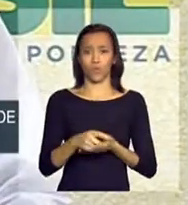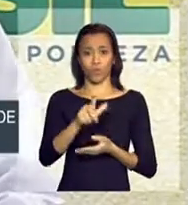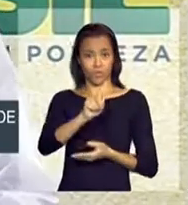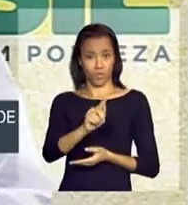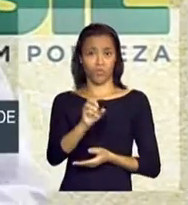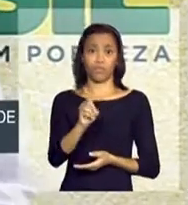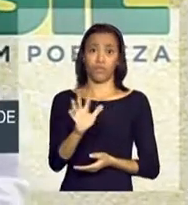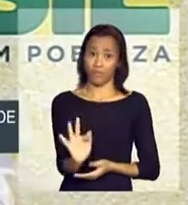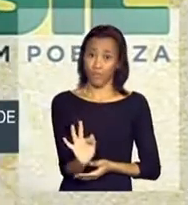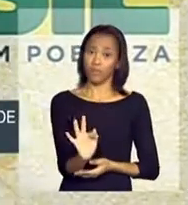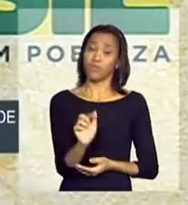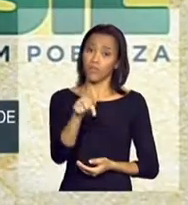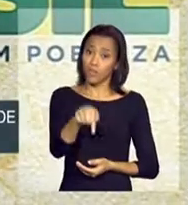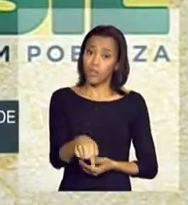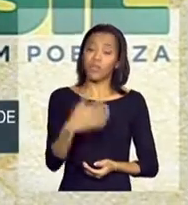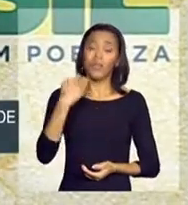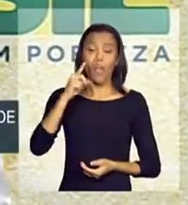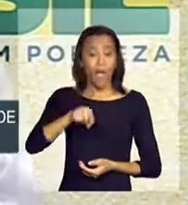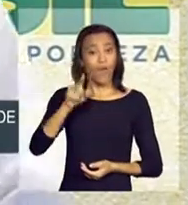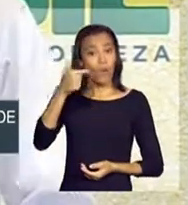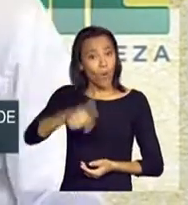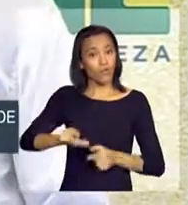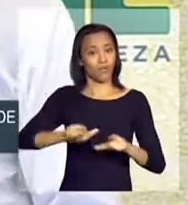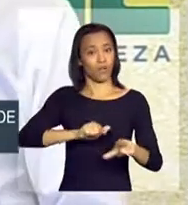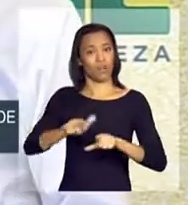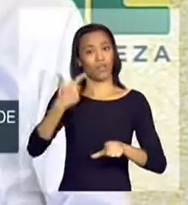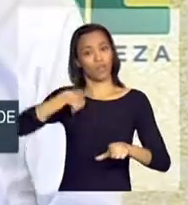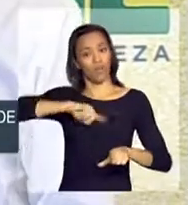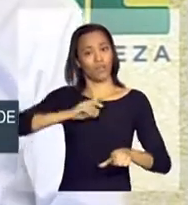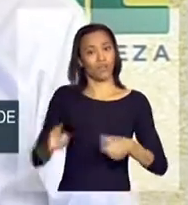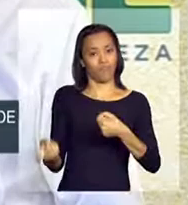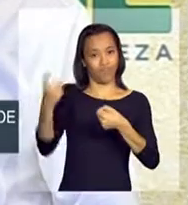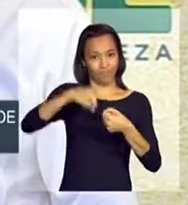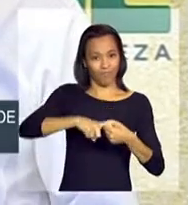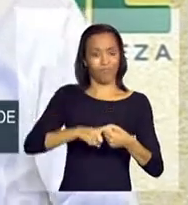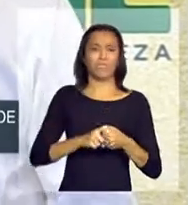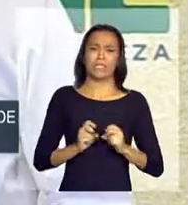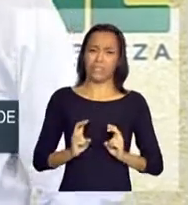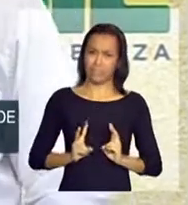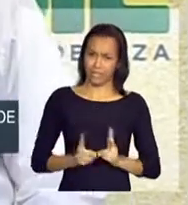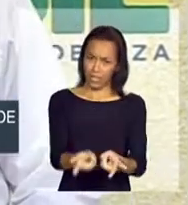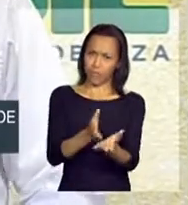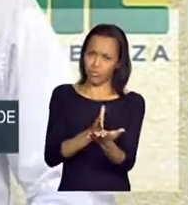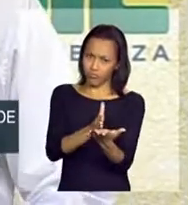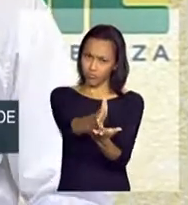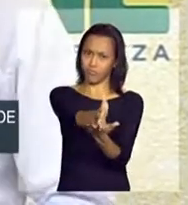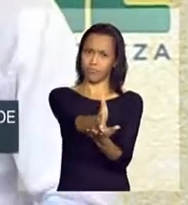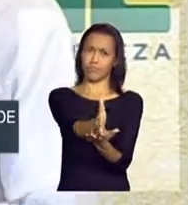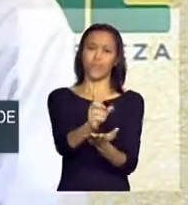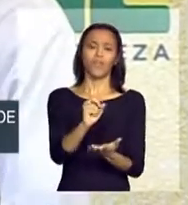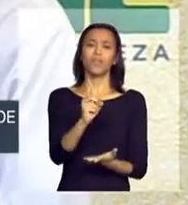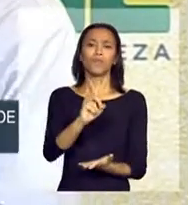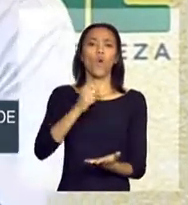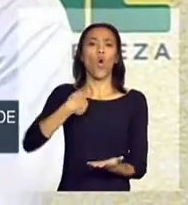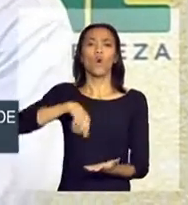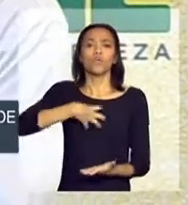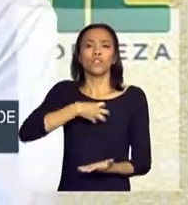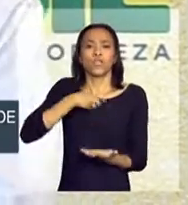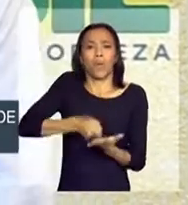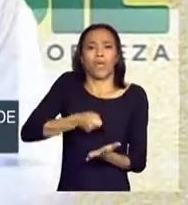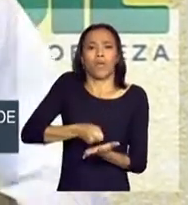Federal aqui e é mais uma ação que a gente trabalha junto mas com muita determinação mesmo porque não é só por obrigação